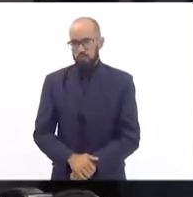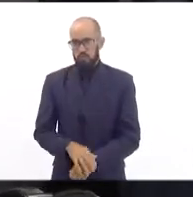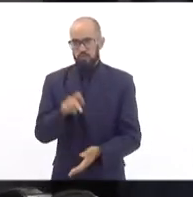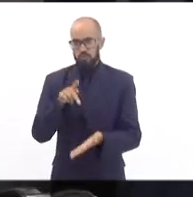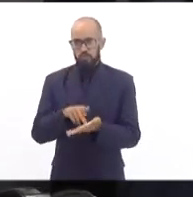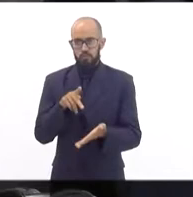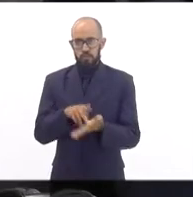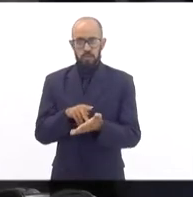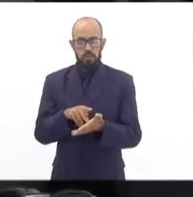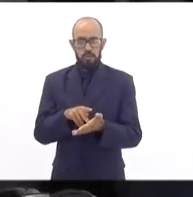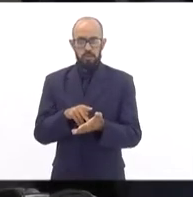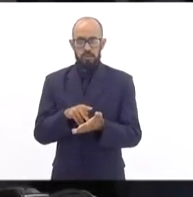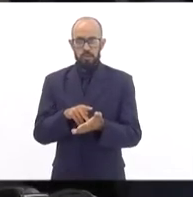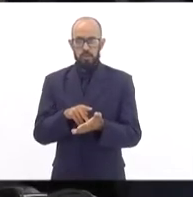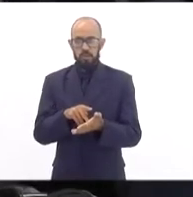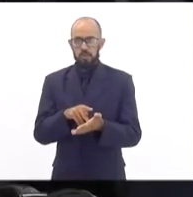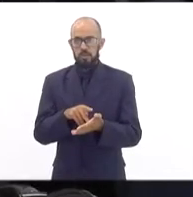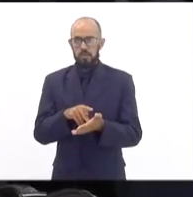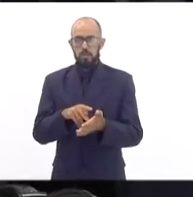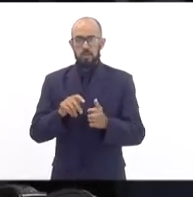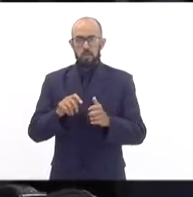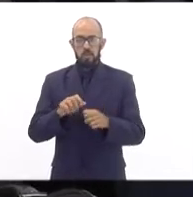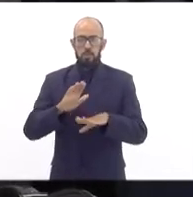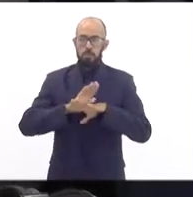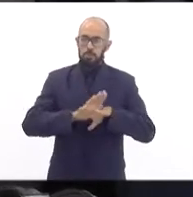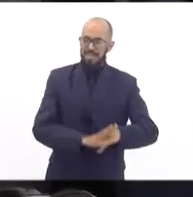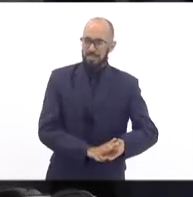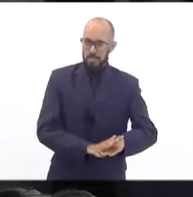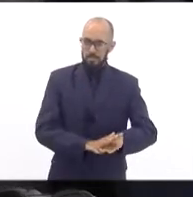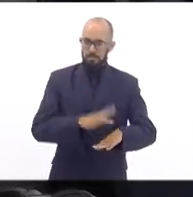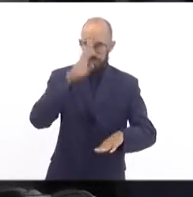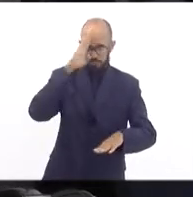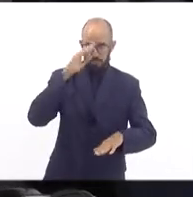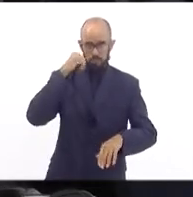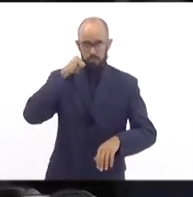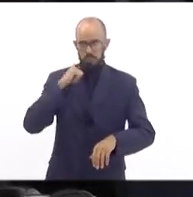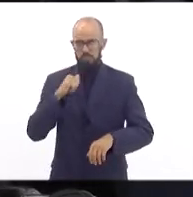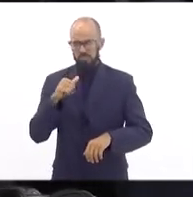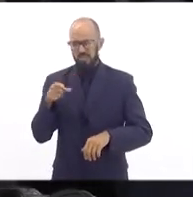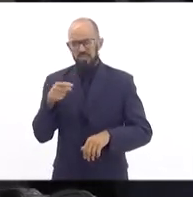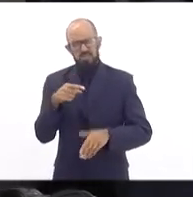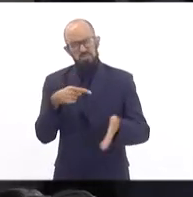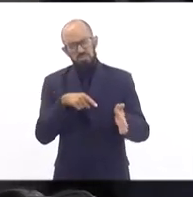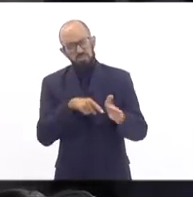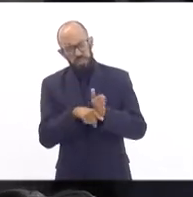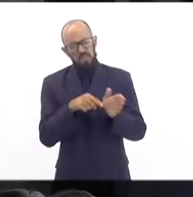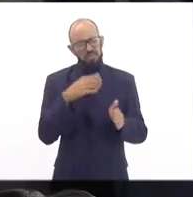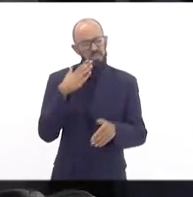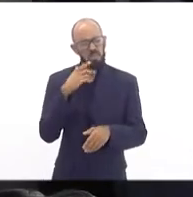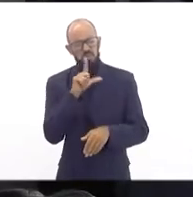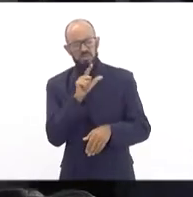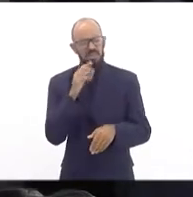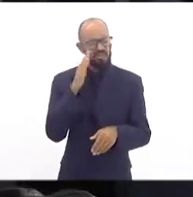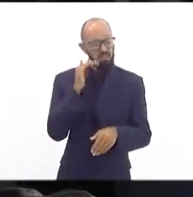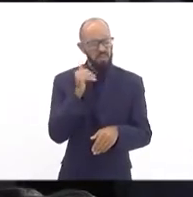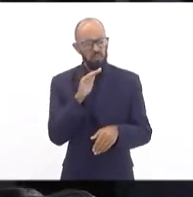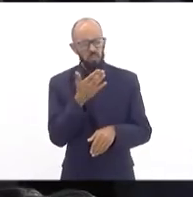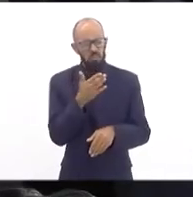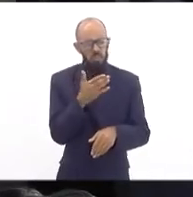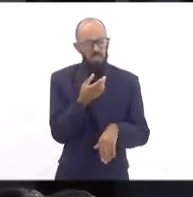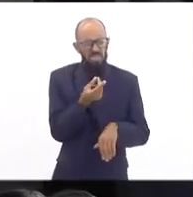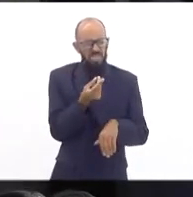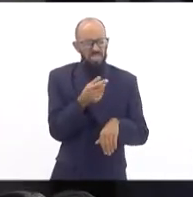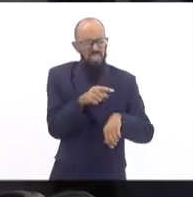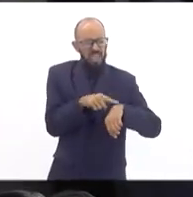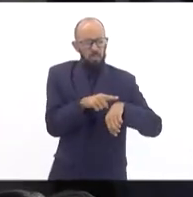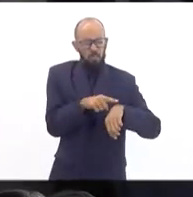verdadeiro massacre, principalmente para nós mulheres. Você consegue situar no tempo, há quanto tempo mais ou menos começou a acontecer? 2, 3 anos,